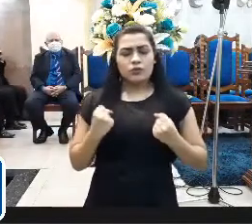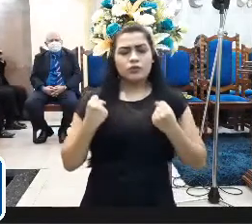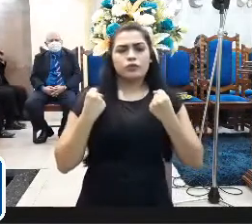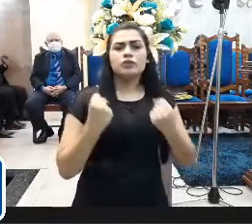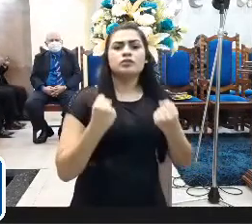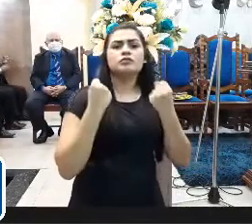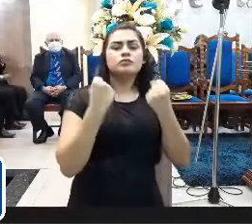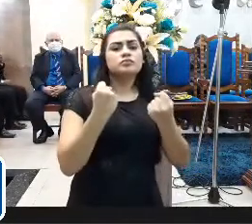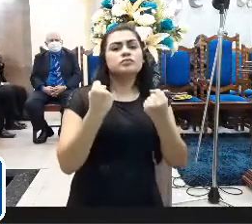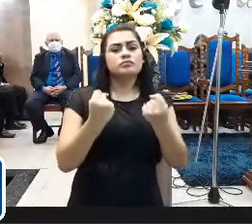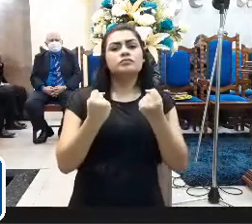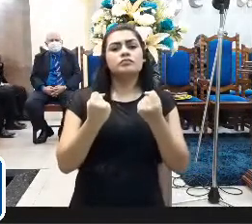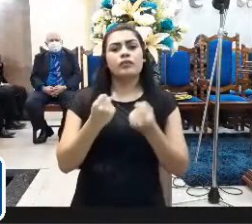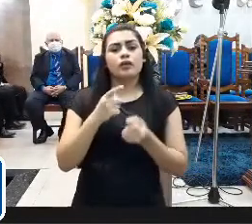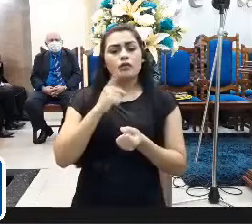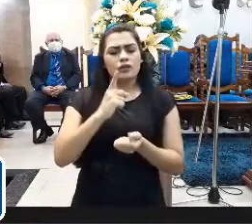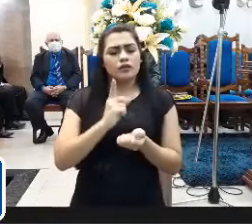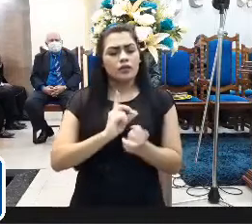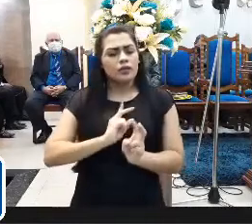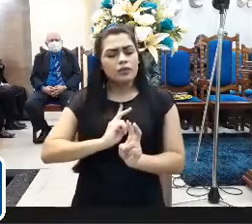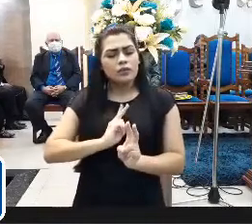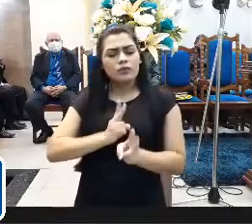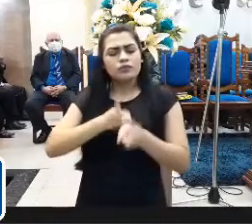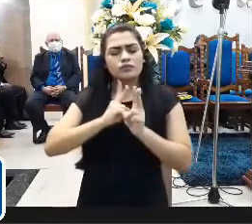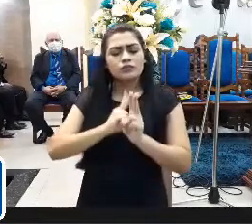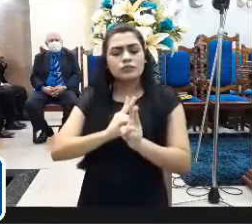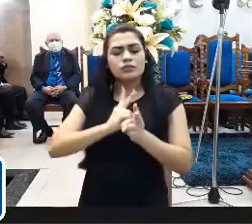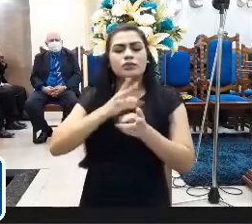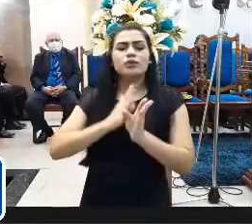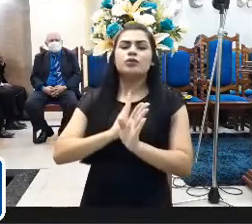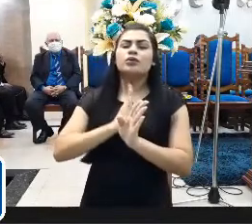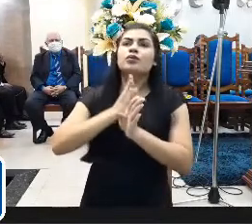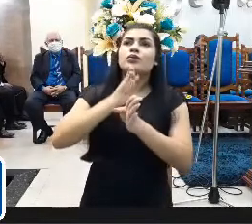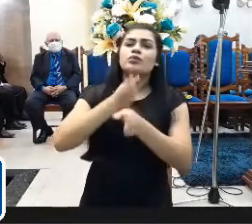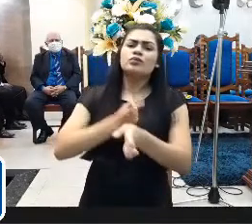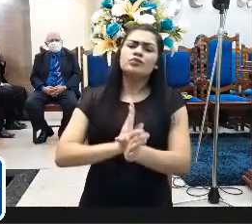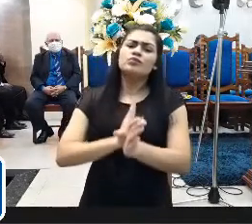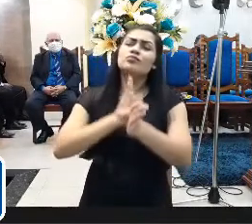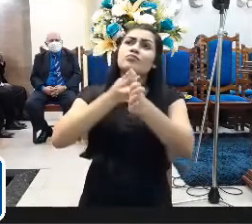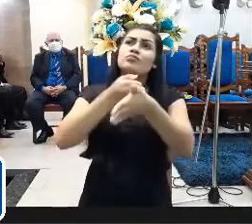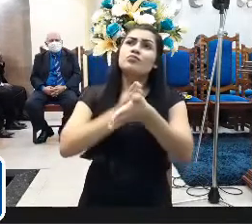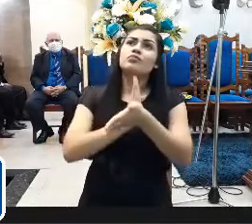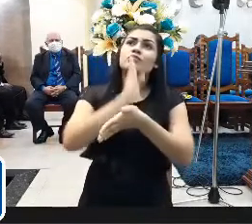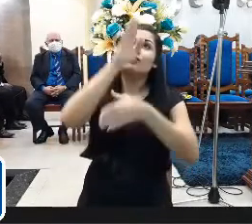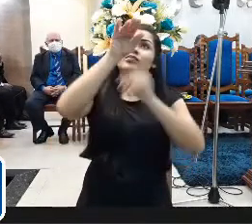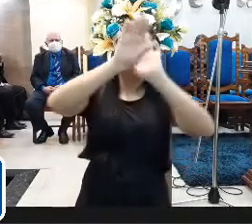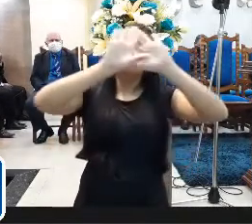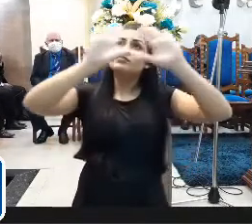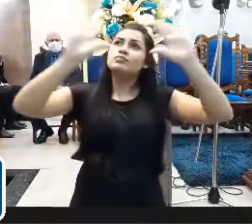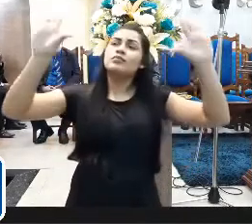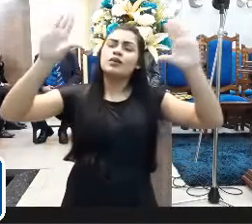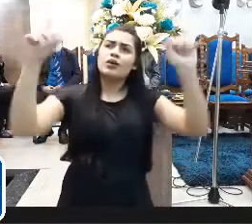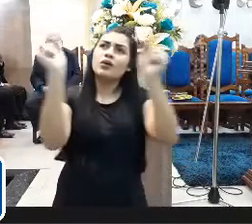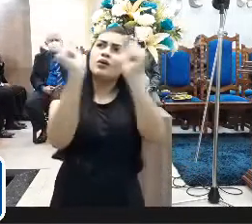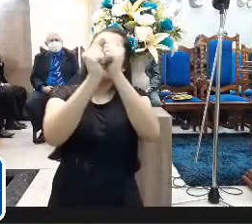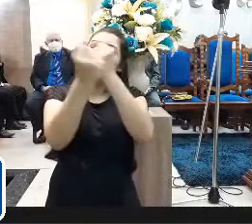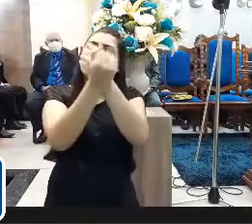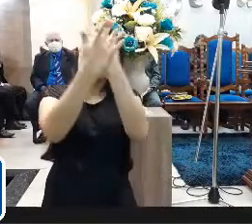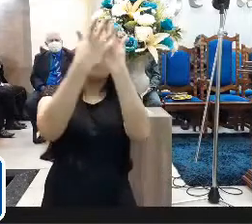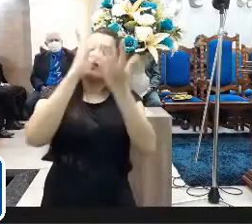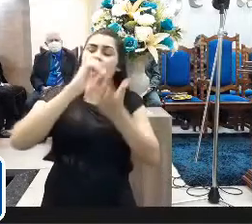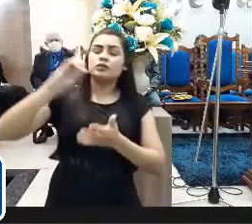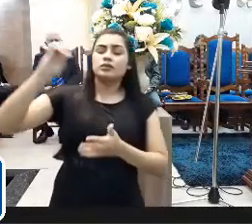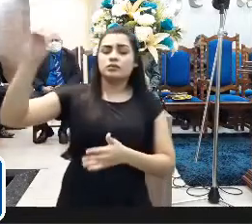para continuar nesta caminhada para o céu. Oh, glória a Deus! Oh,